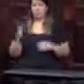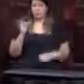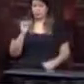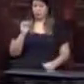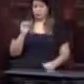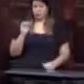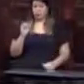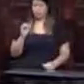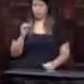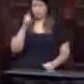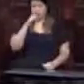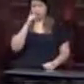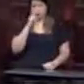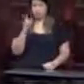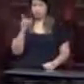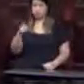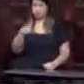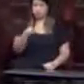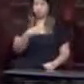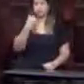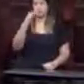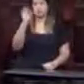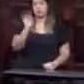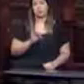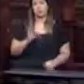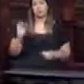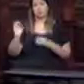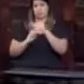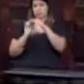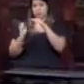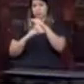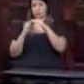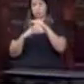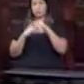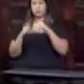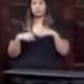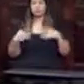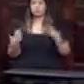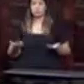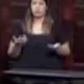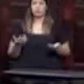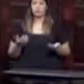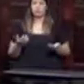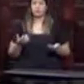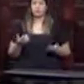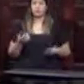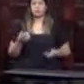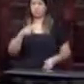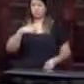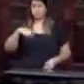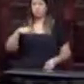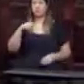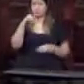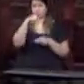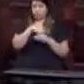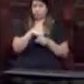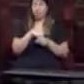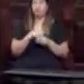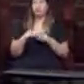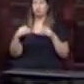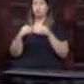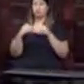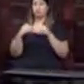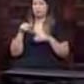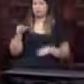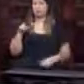arrecadar 10% que deu de incentivo para essas empresas. Portanto, nós vamos votar com o substitutivo do deputado Luiz